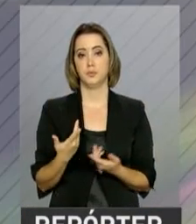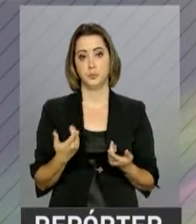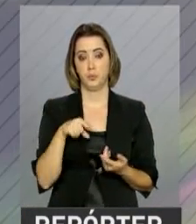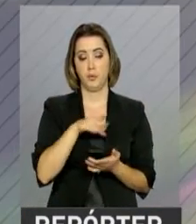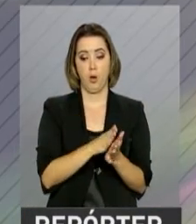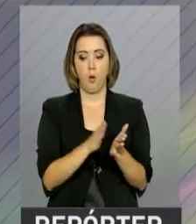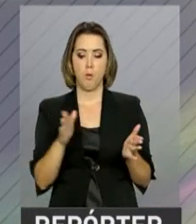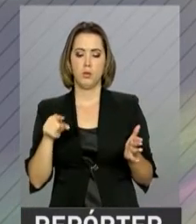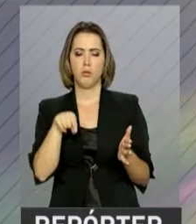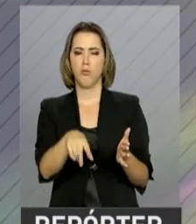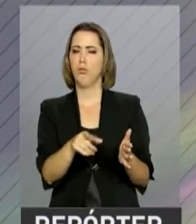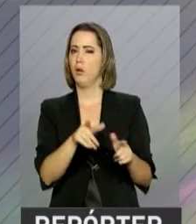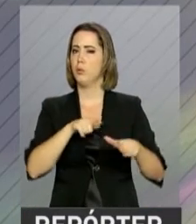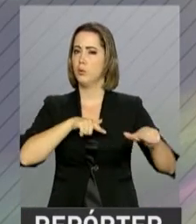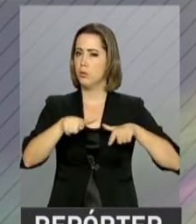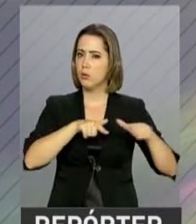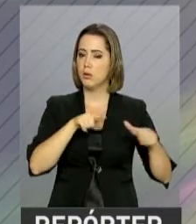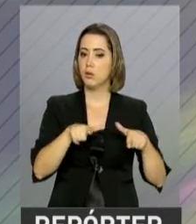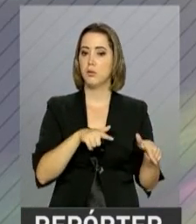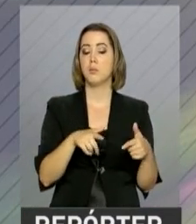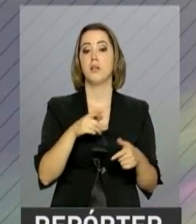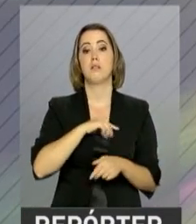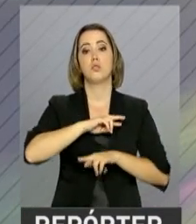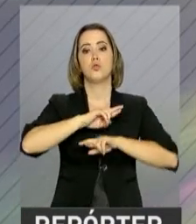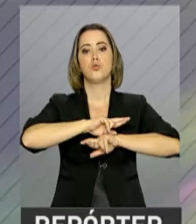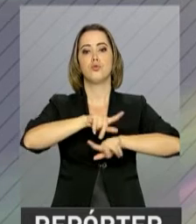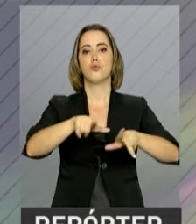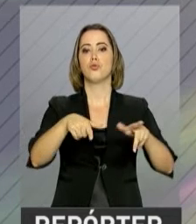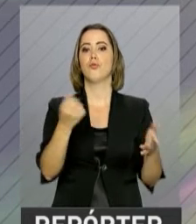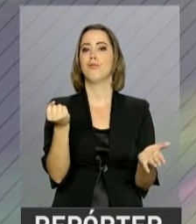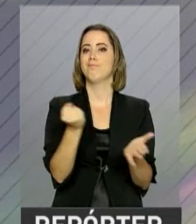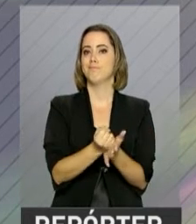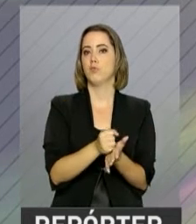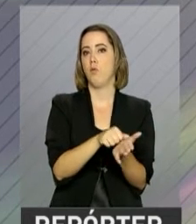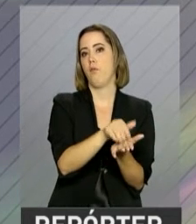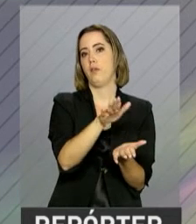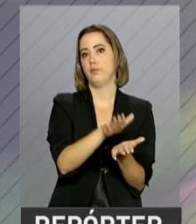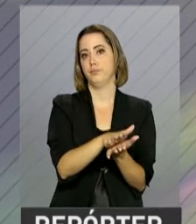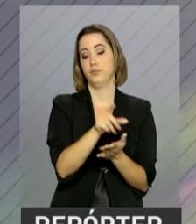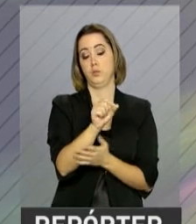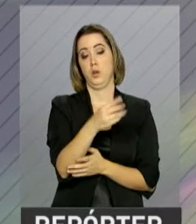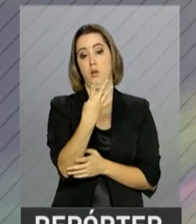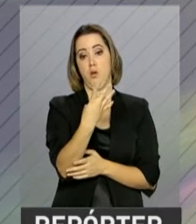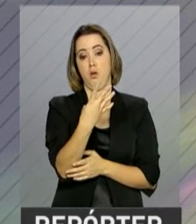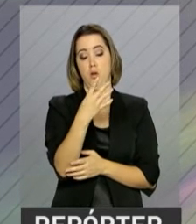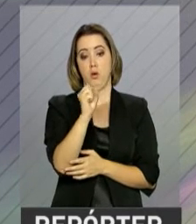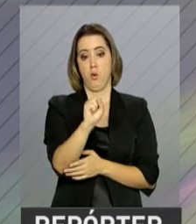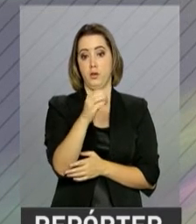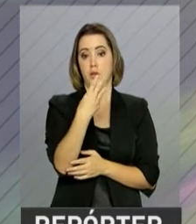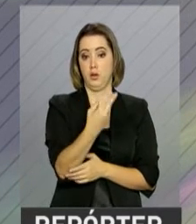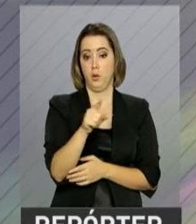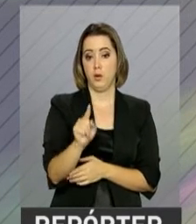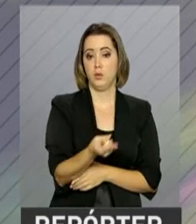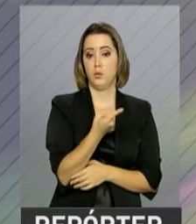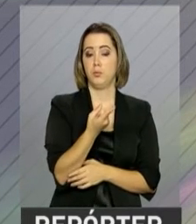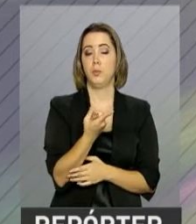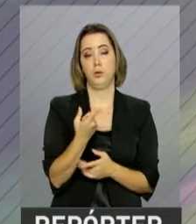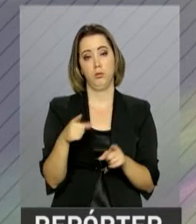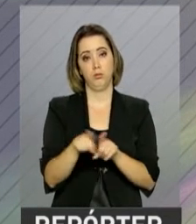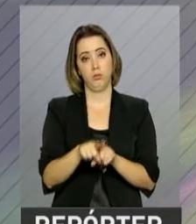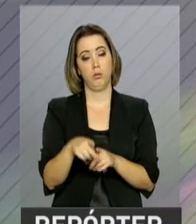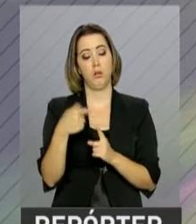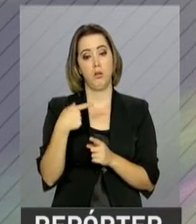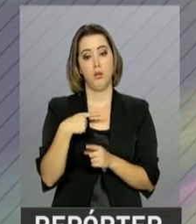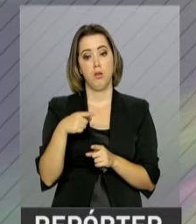foram feitas 84 mil 800 sessenta e sete autuações as principais causas foram embriaguez e ultrapassagem proibida